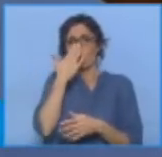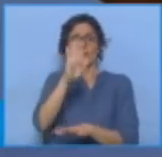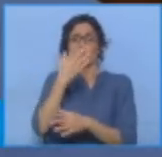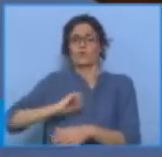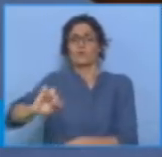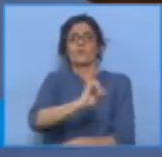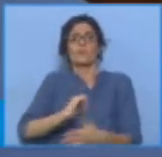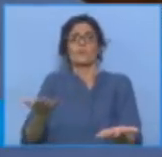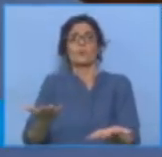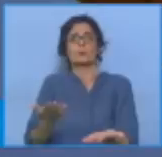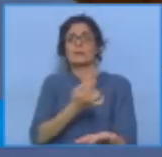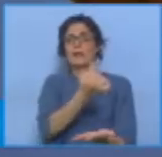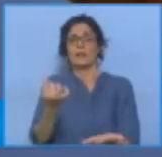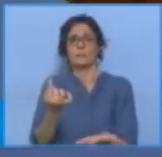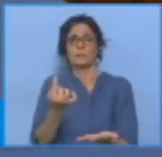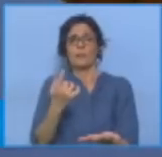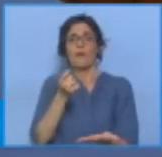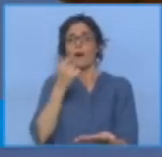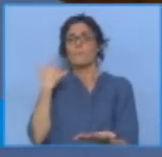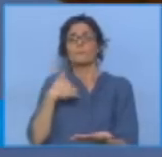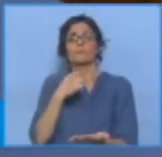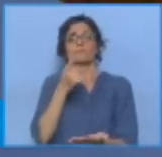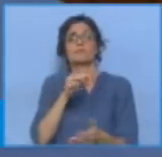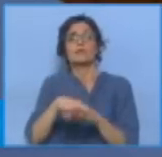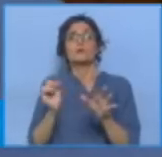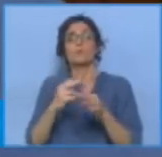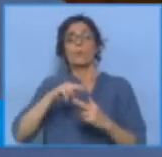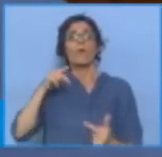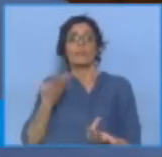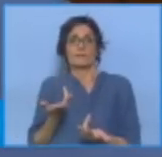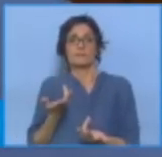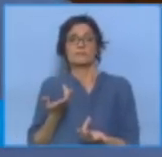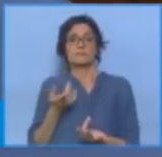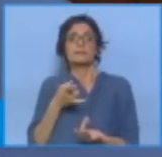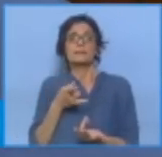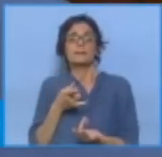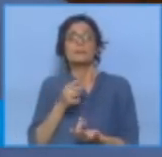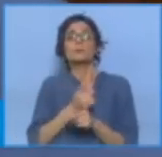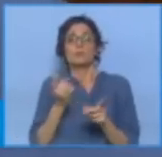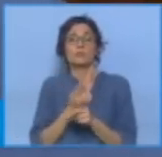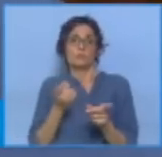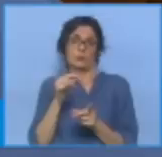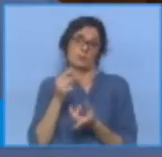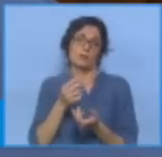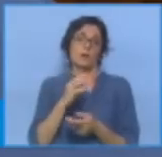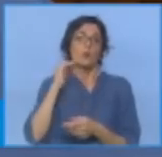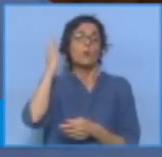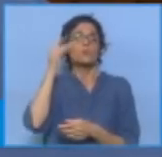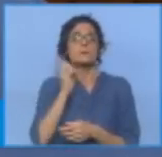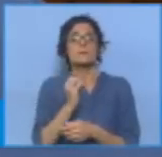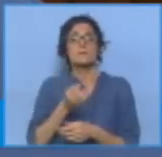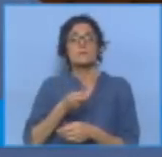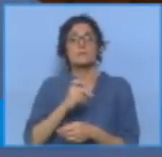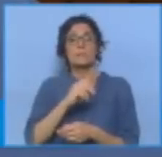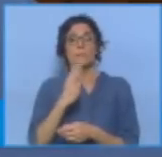E eu, quando me referi à questão do ADN, é que aqui, o São Paulo, diz realmente qual